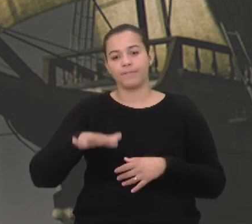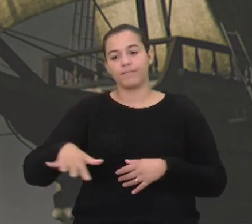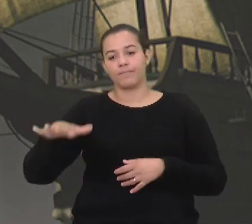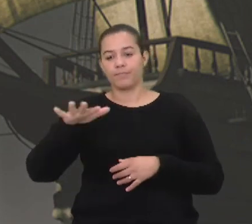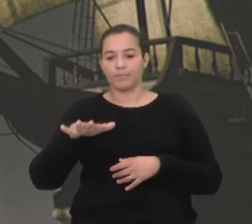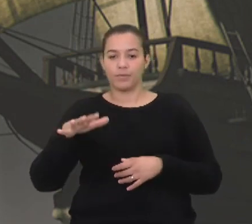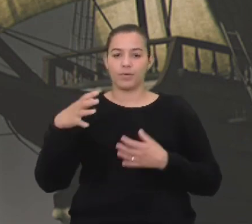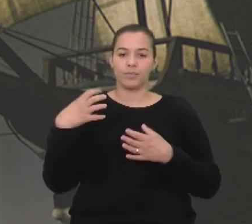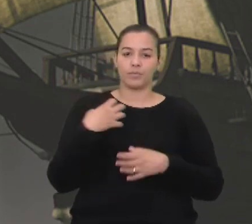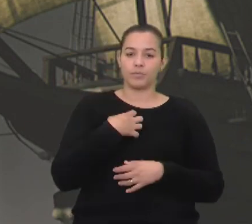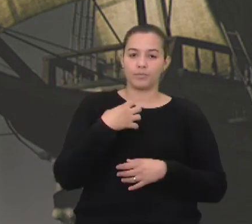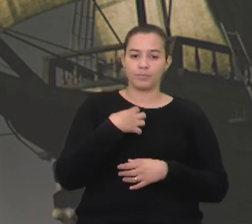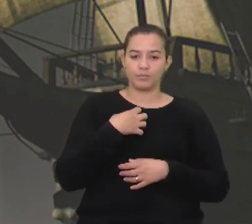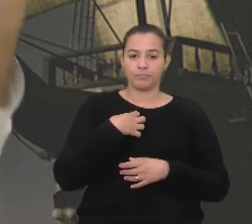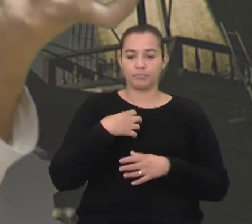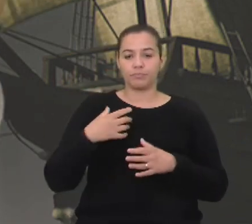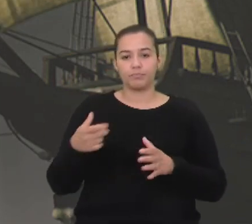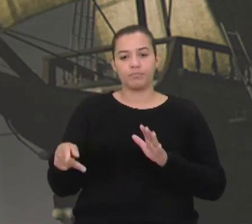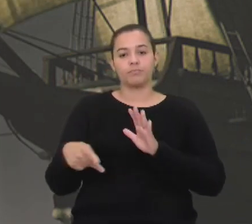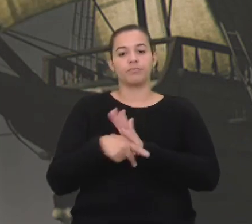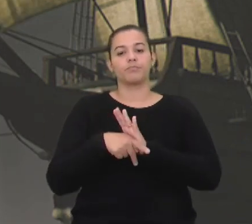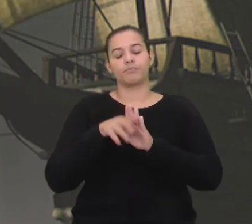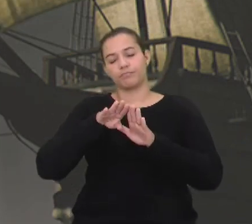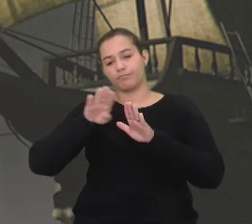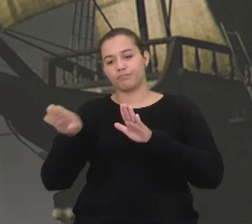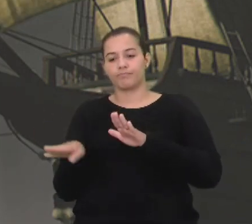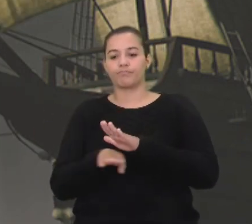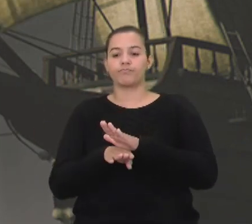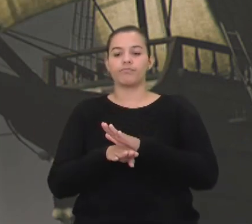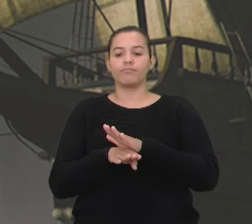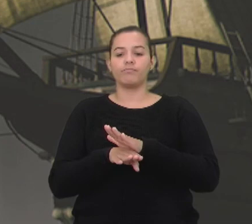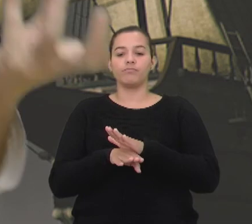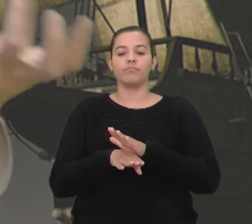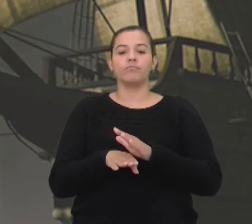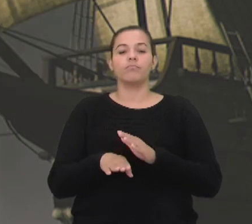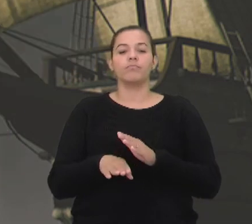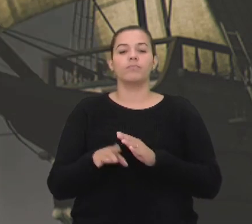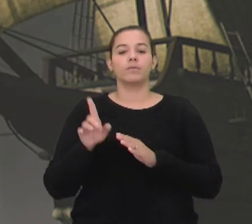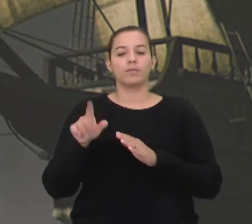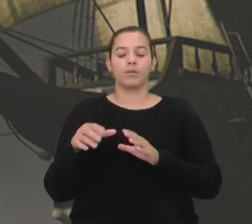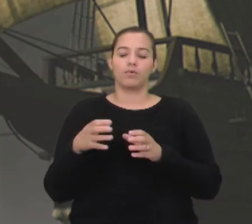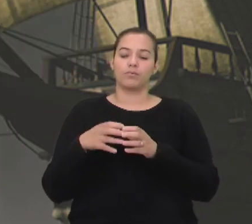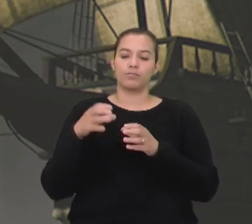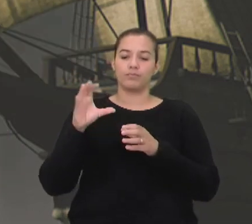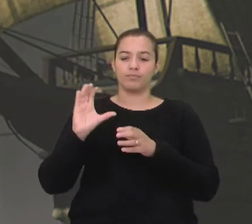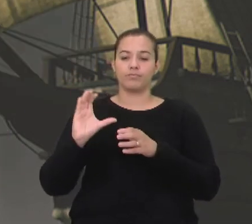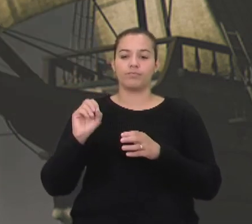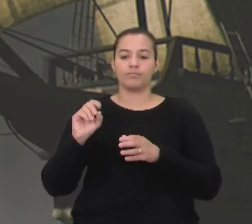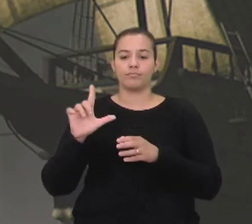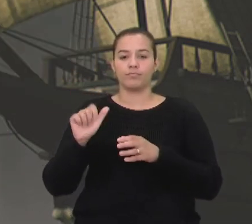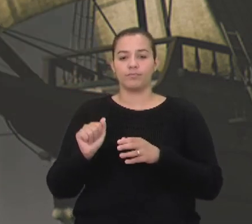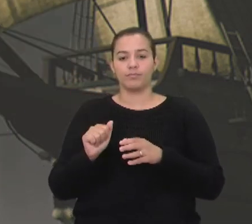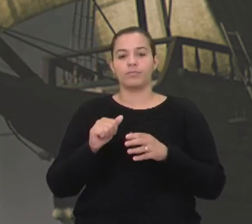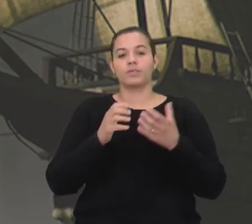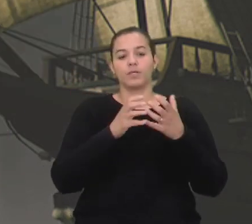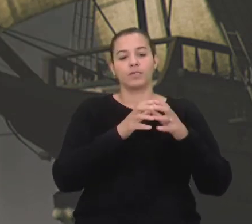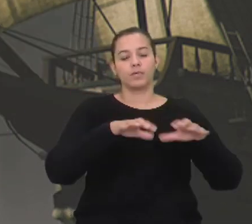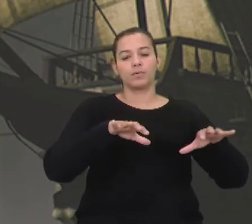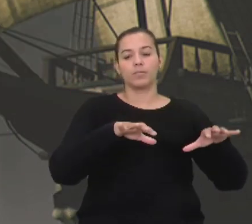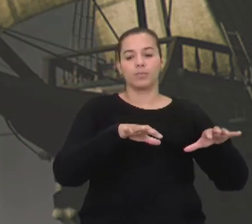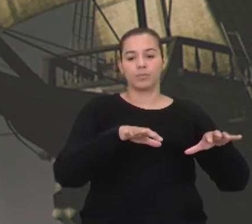desse sentimento de uma certa inferioridade, que é o colonialismo. E, na verdade, a